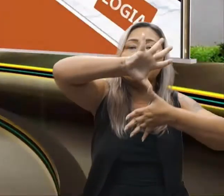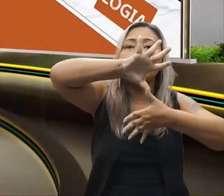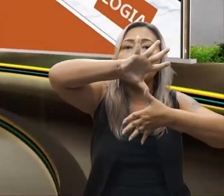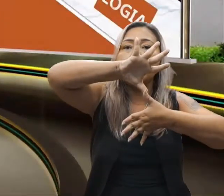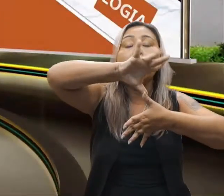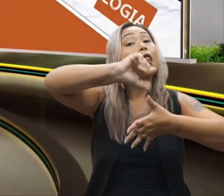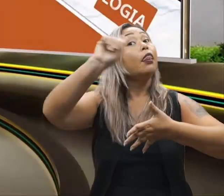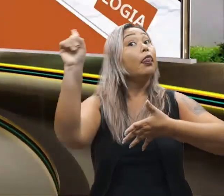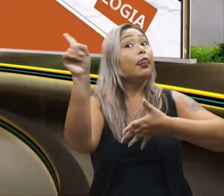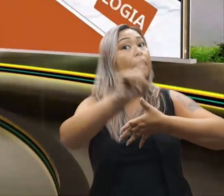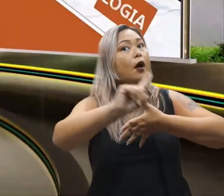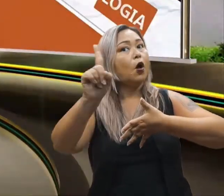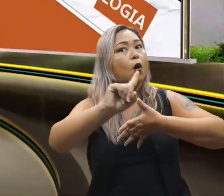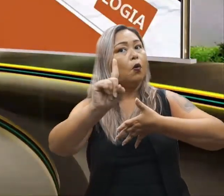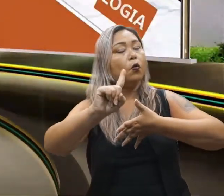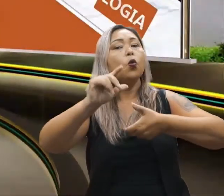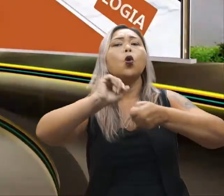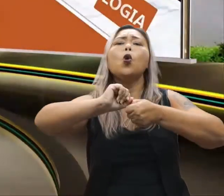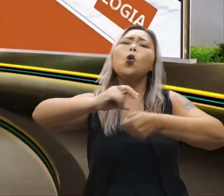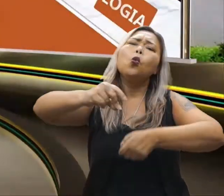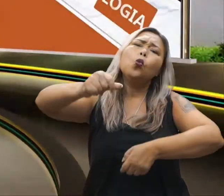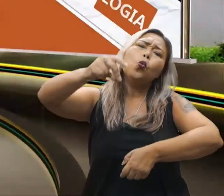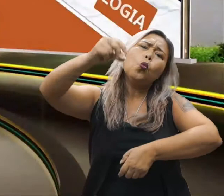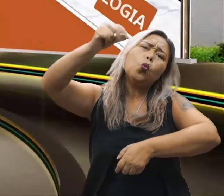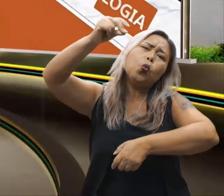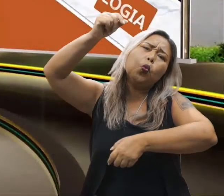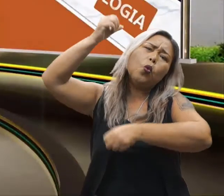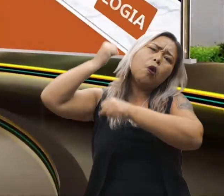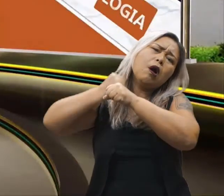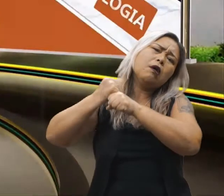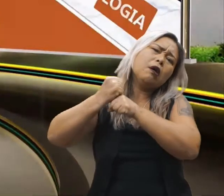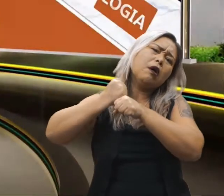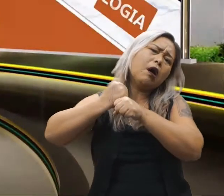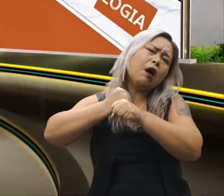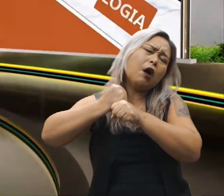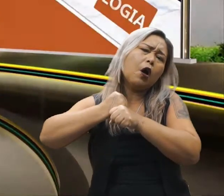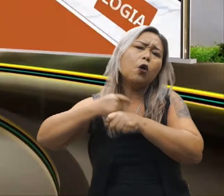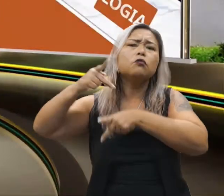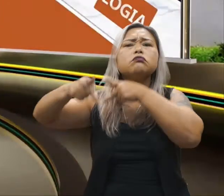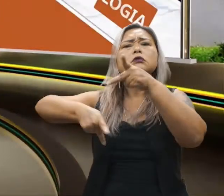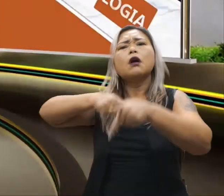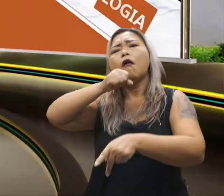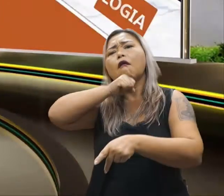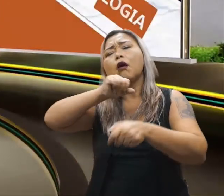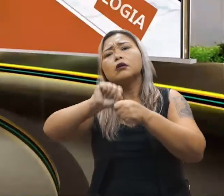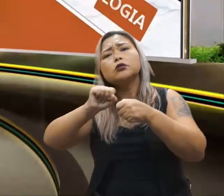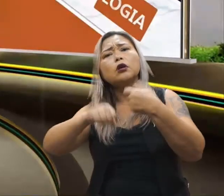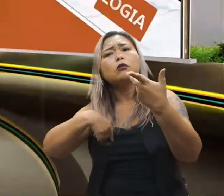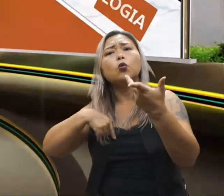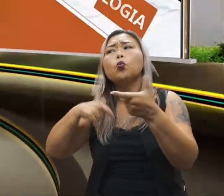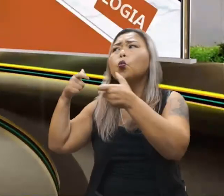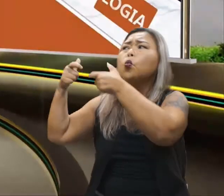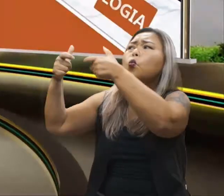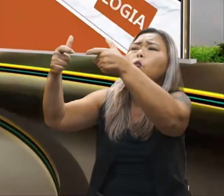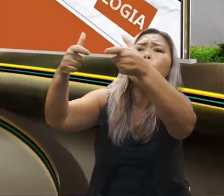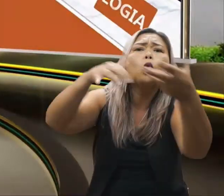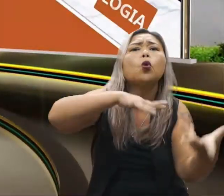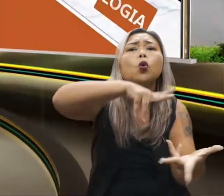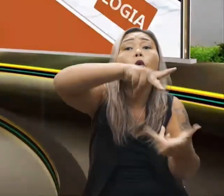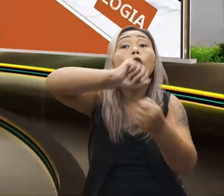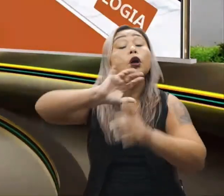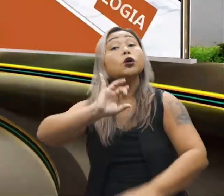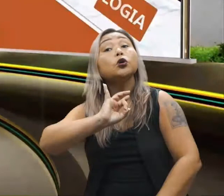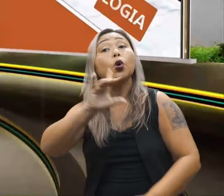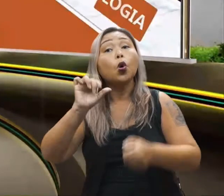a escravidão começou muito lá nos antigos povos e de todos os lugares do mundo. Só que